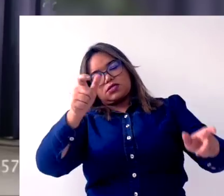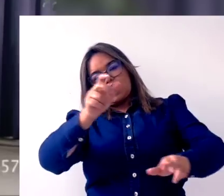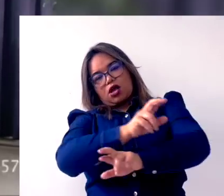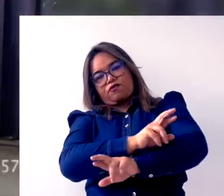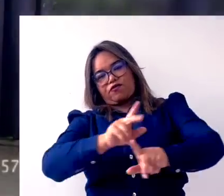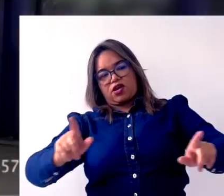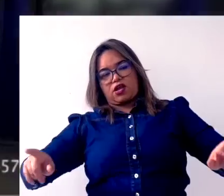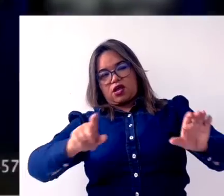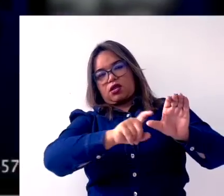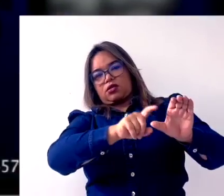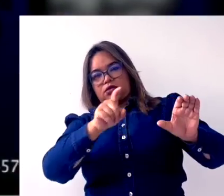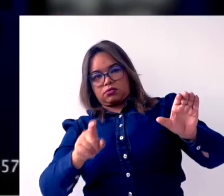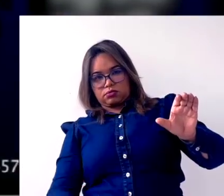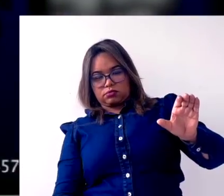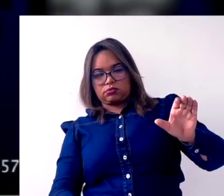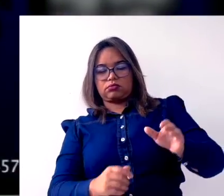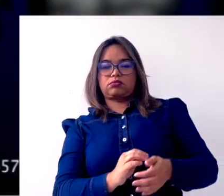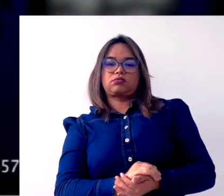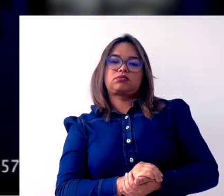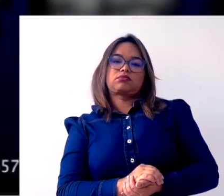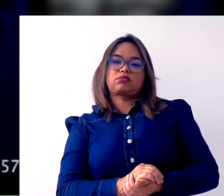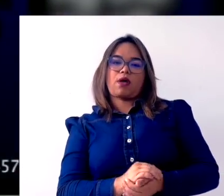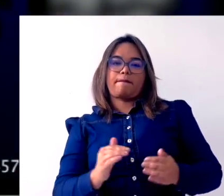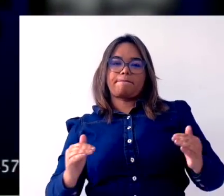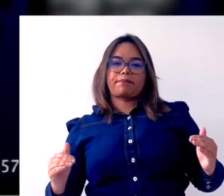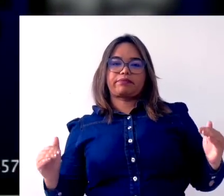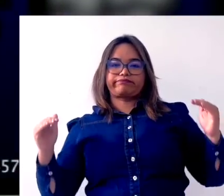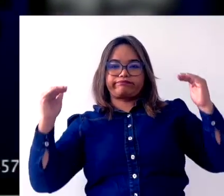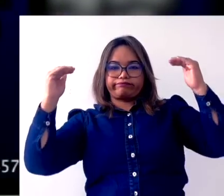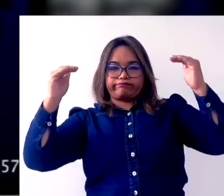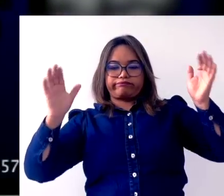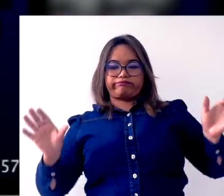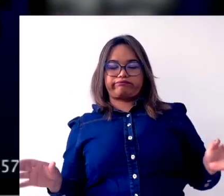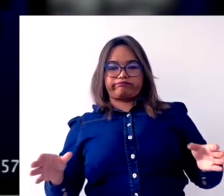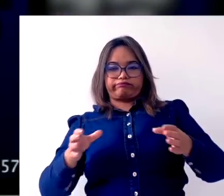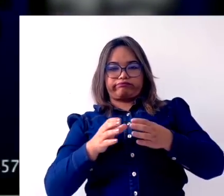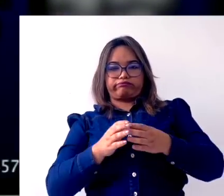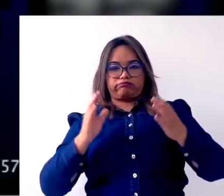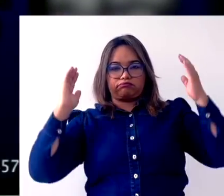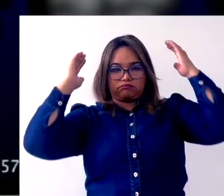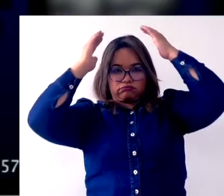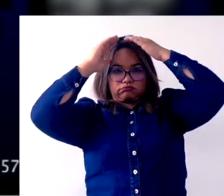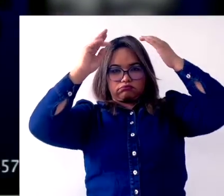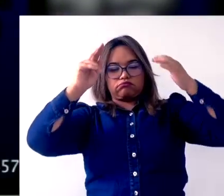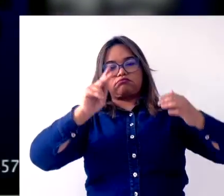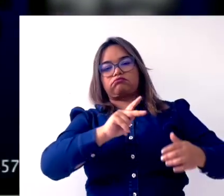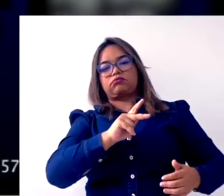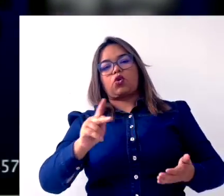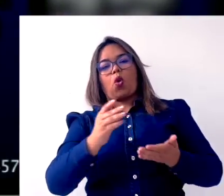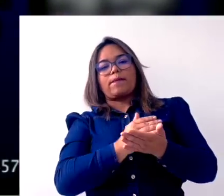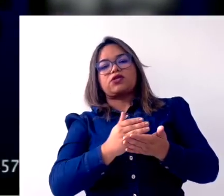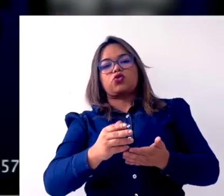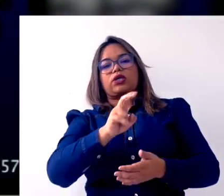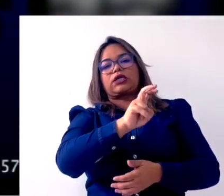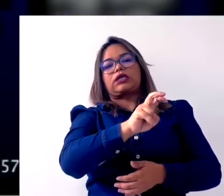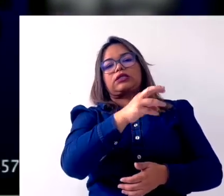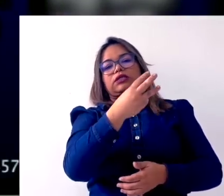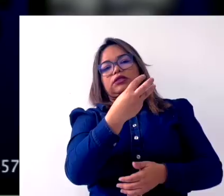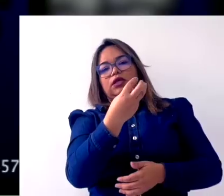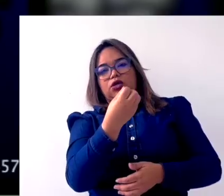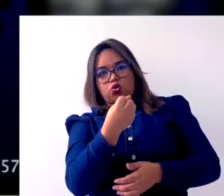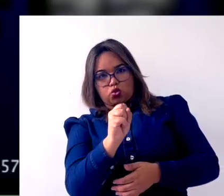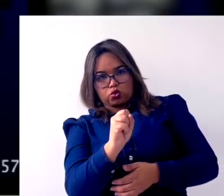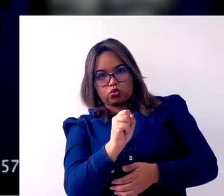pensar de modo independente. Então, a supremacia legalmente reconhecida do papado começou em 538